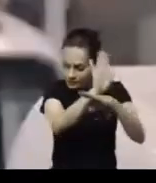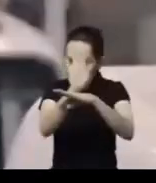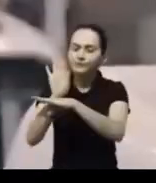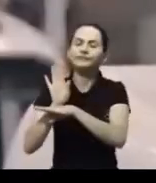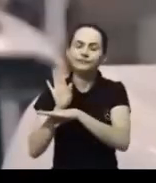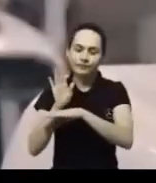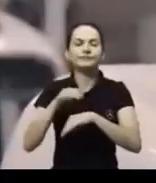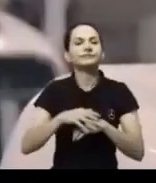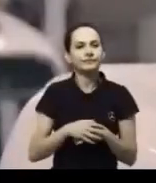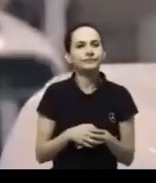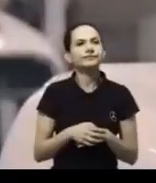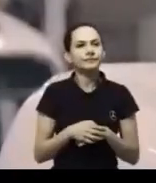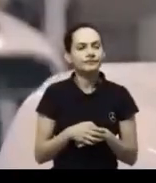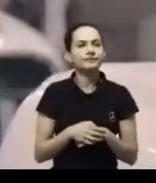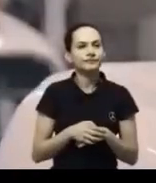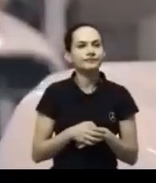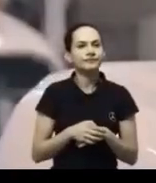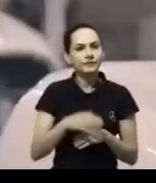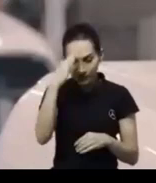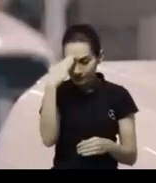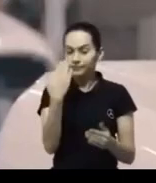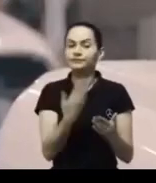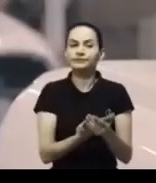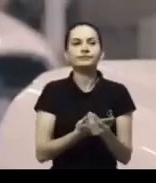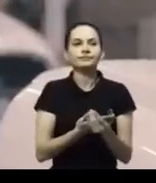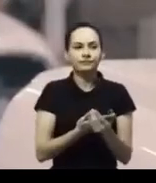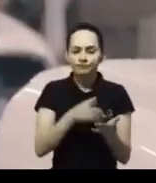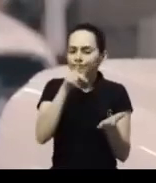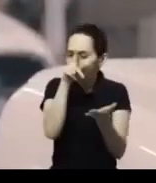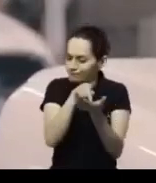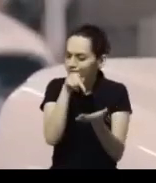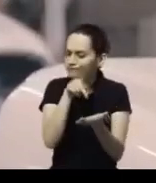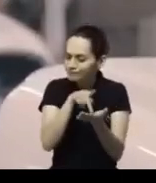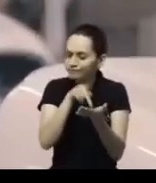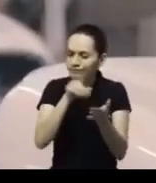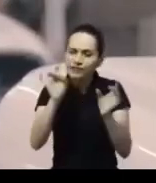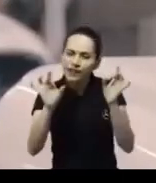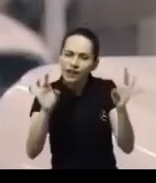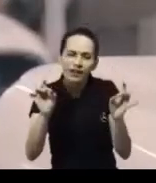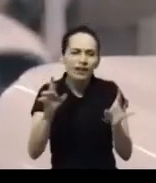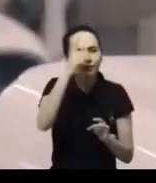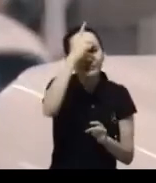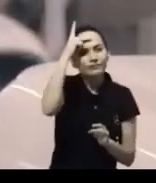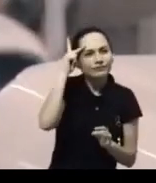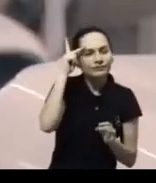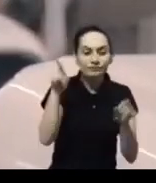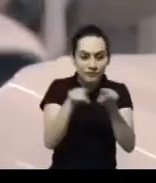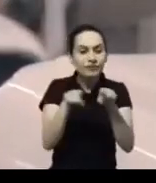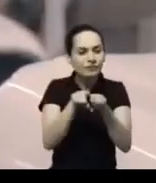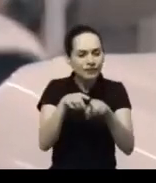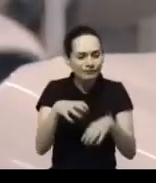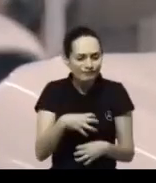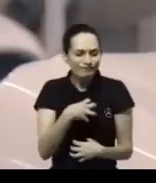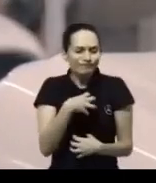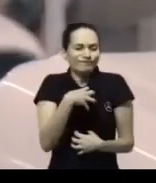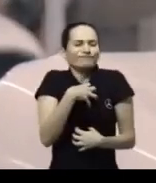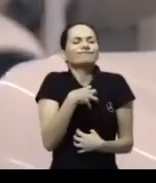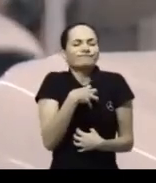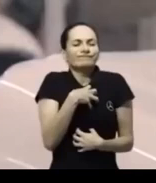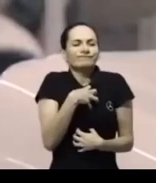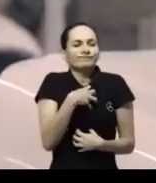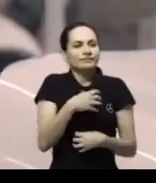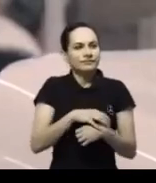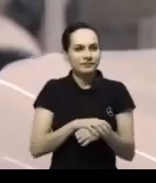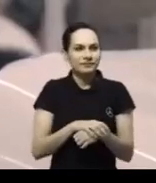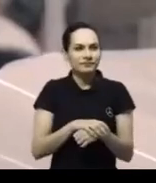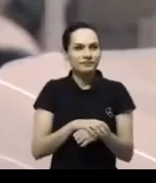contribuição. Tenho certeza de que cada de vocês também tem laço muito